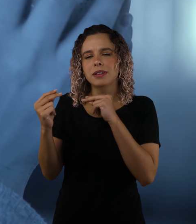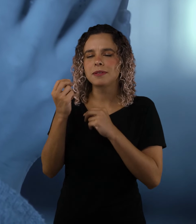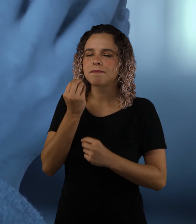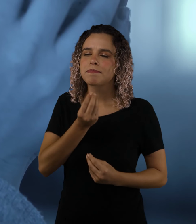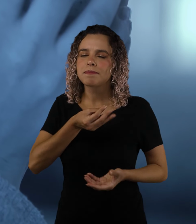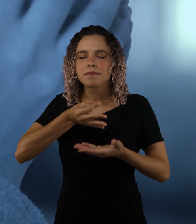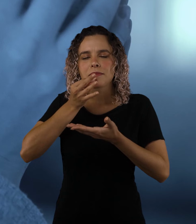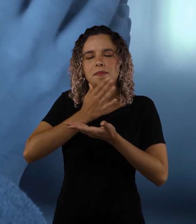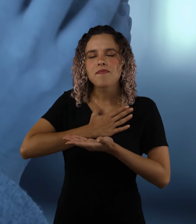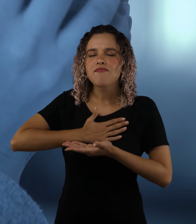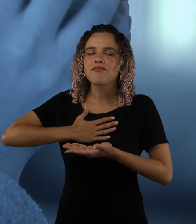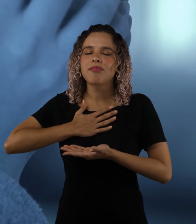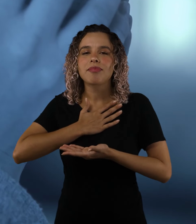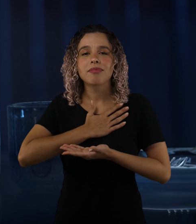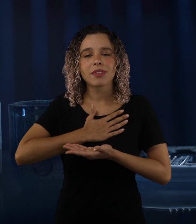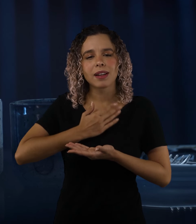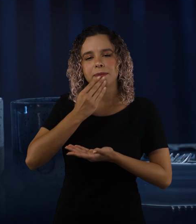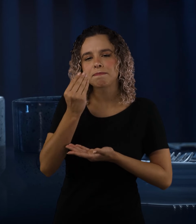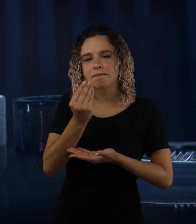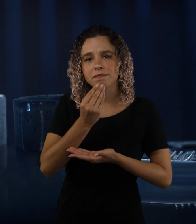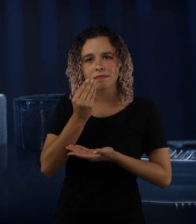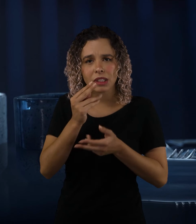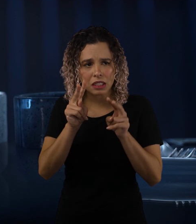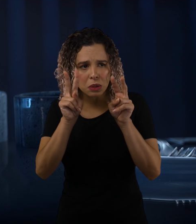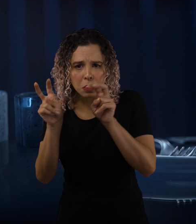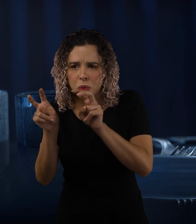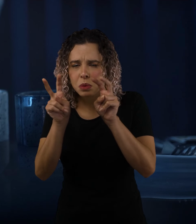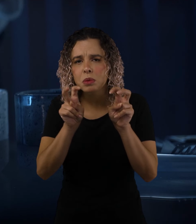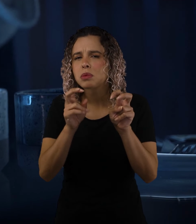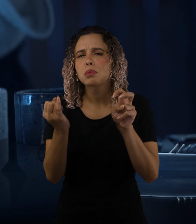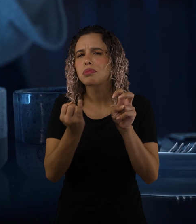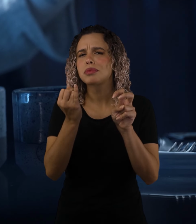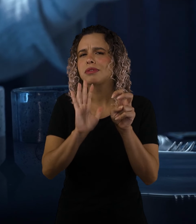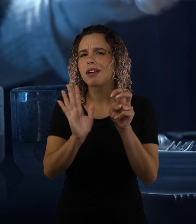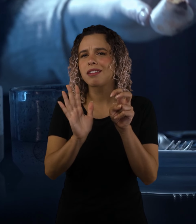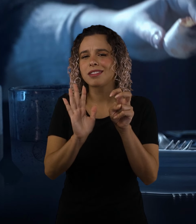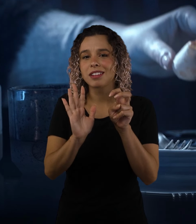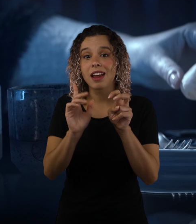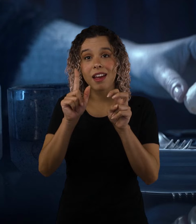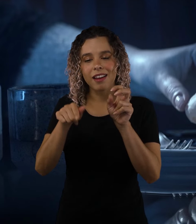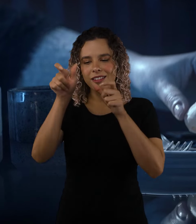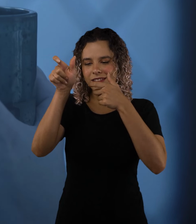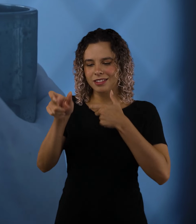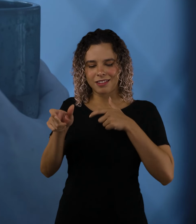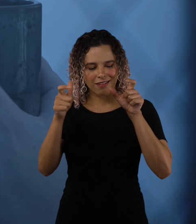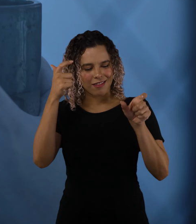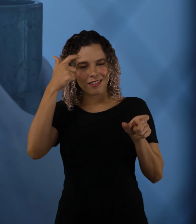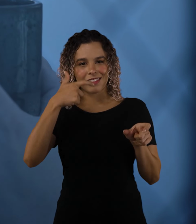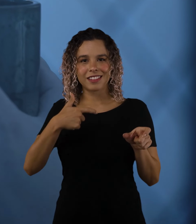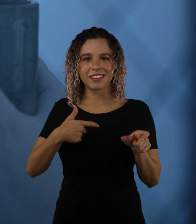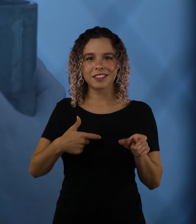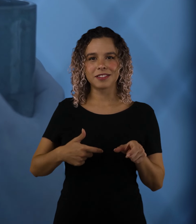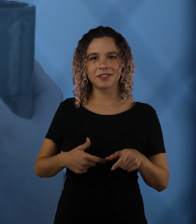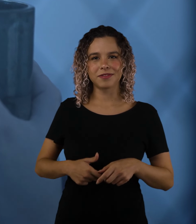saciam. Feche os olhos. Que na verdade não importa o assunto. O que importa é a gente. Seguro as xícaras